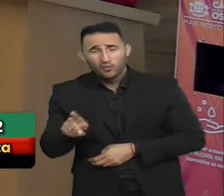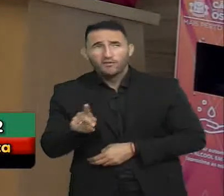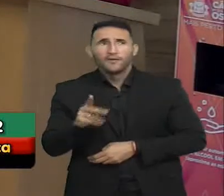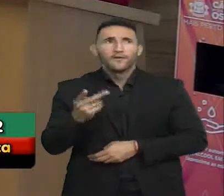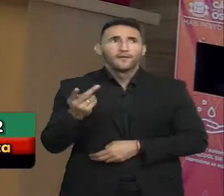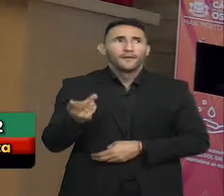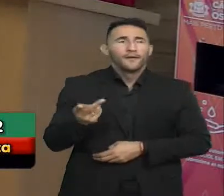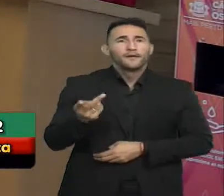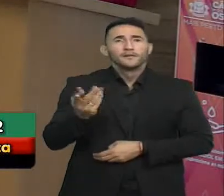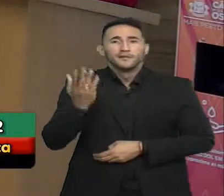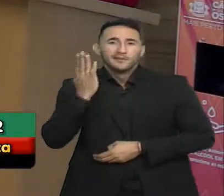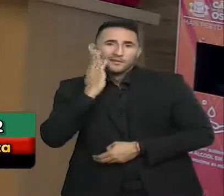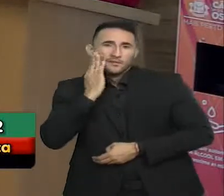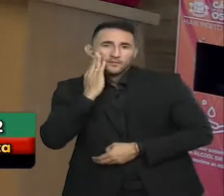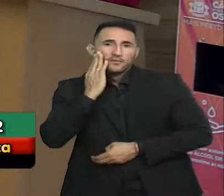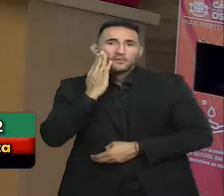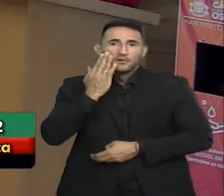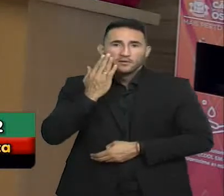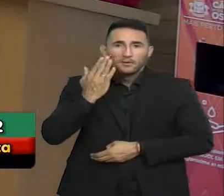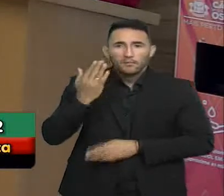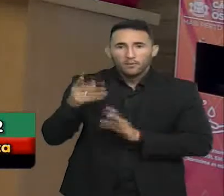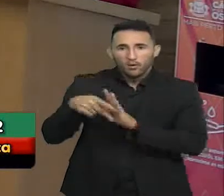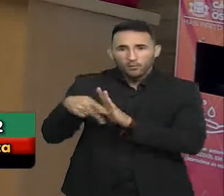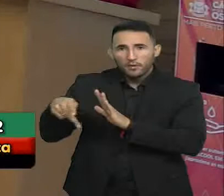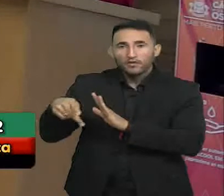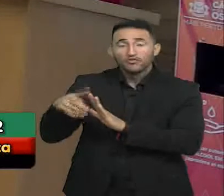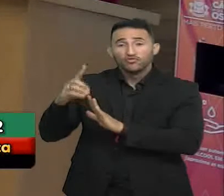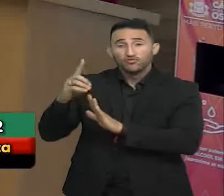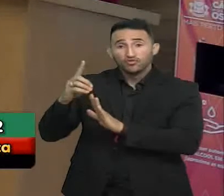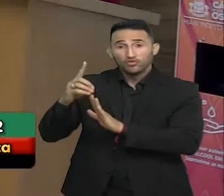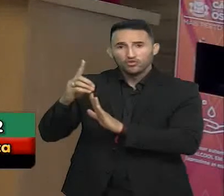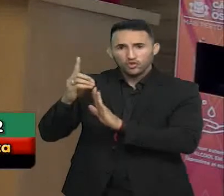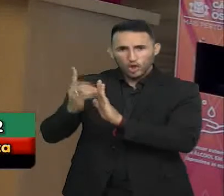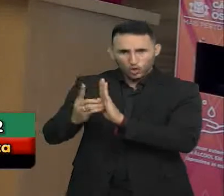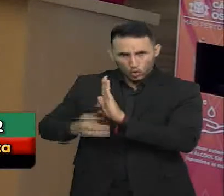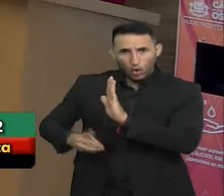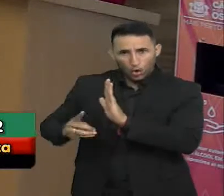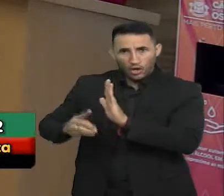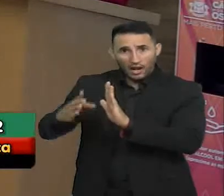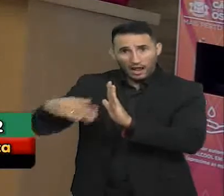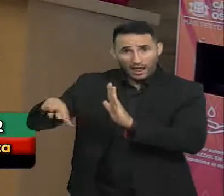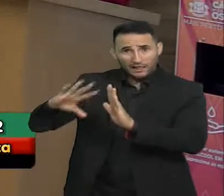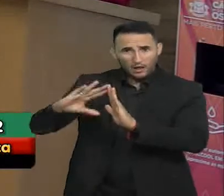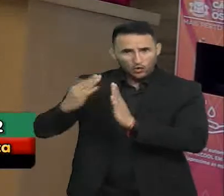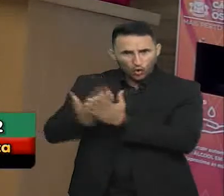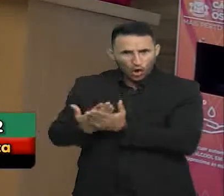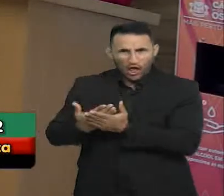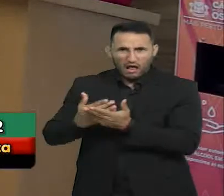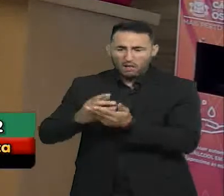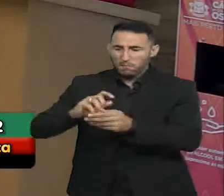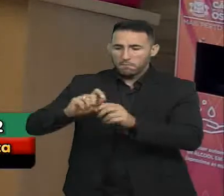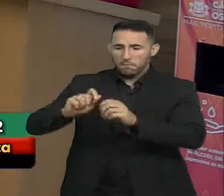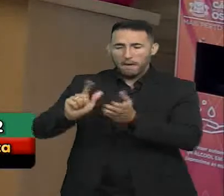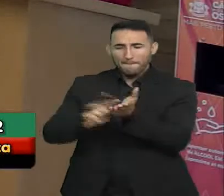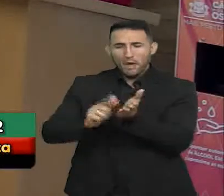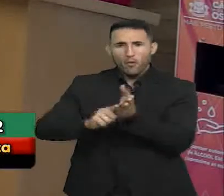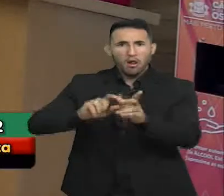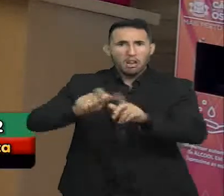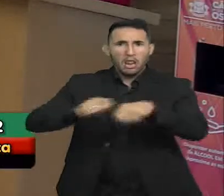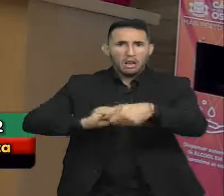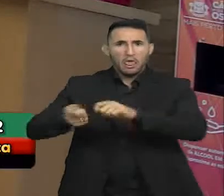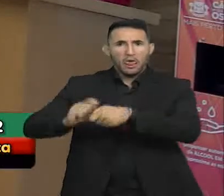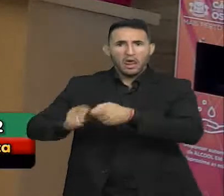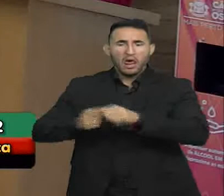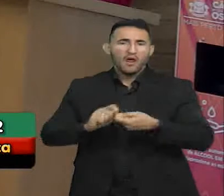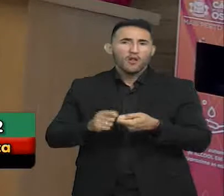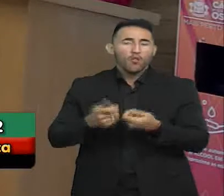professores cuja direção da escola, né, rasga um documento porque não aceita que ele tem direito ao dia